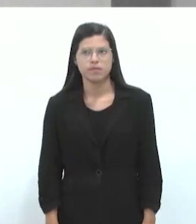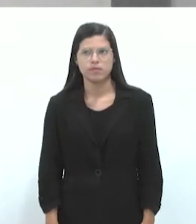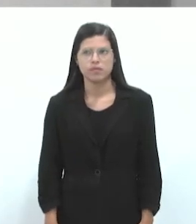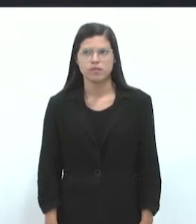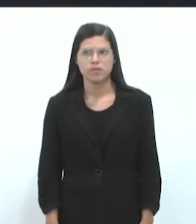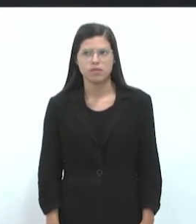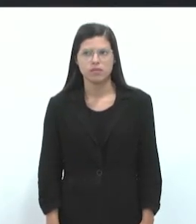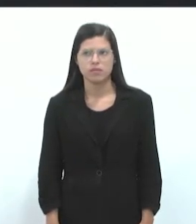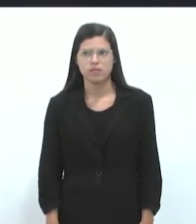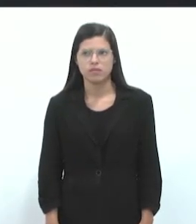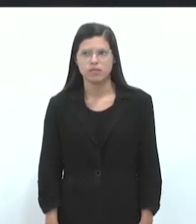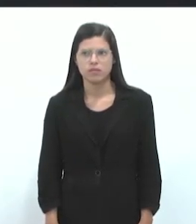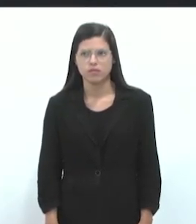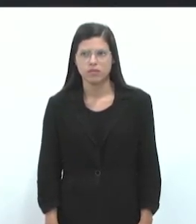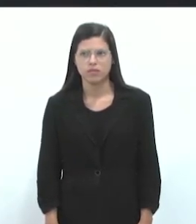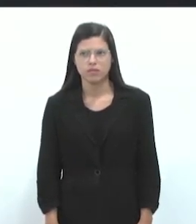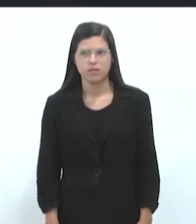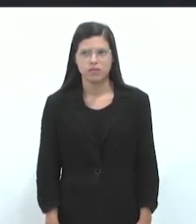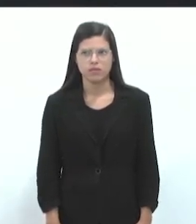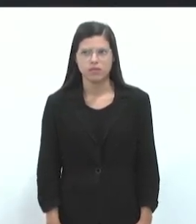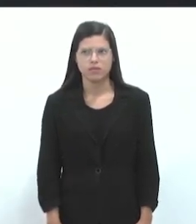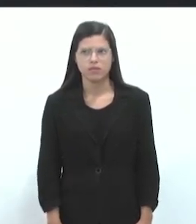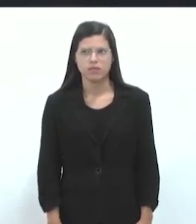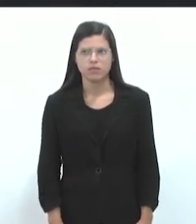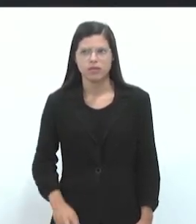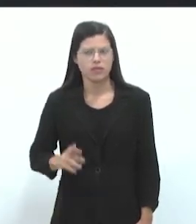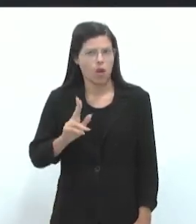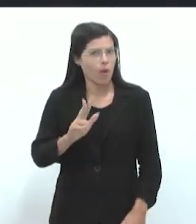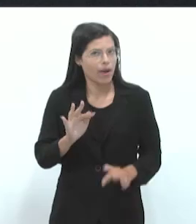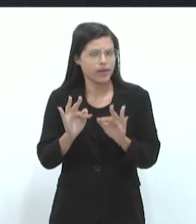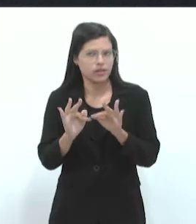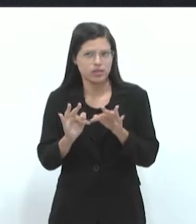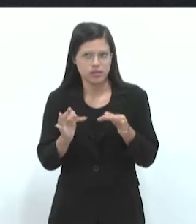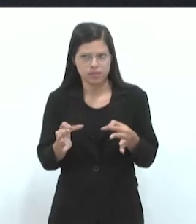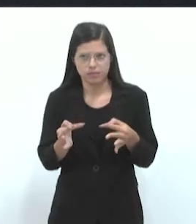Não é uma questão simples.